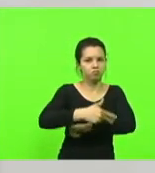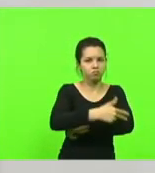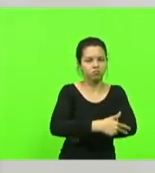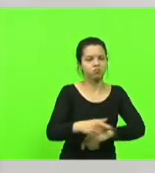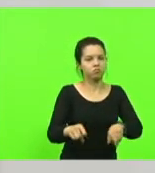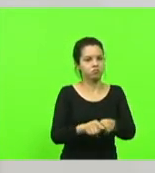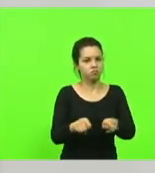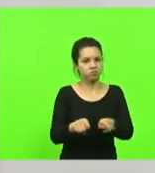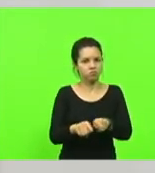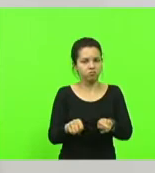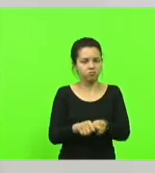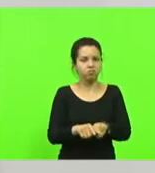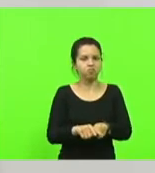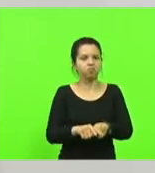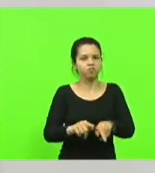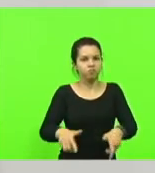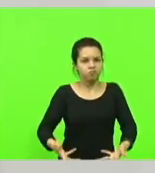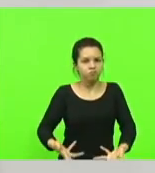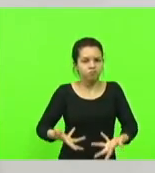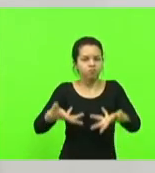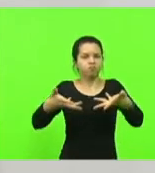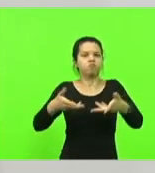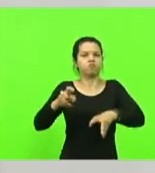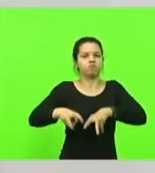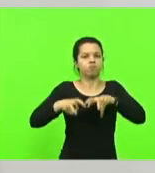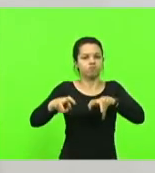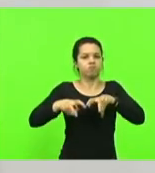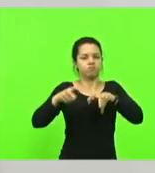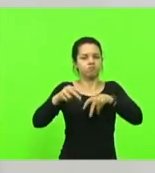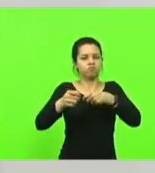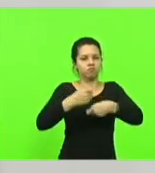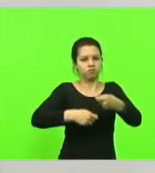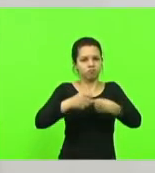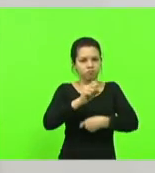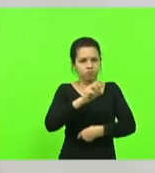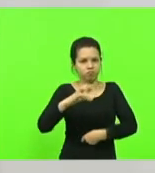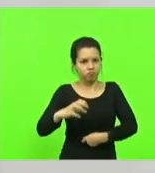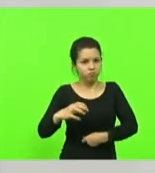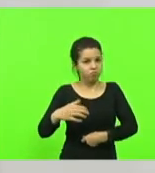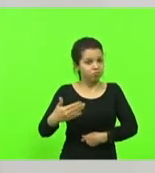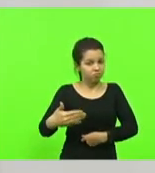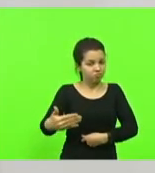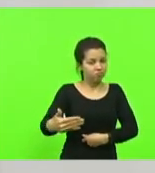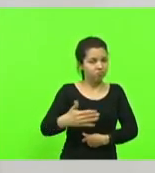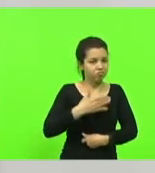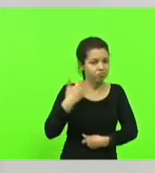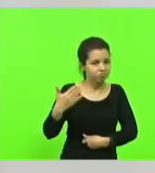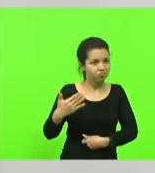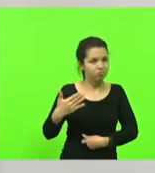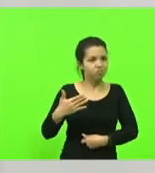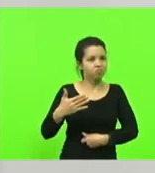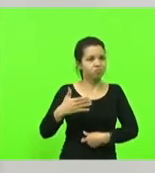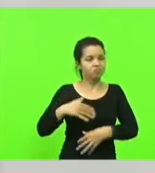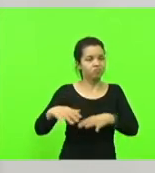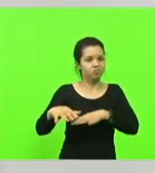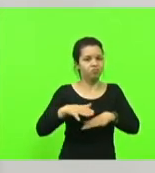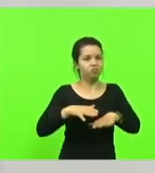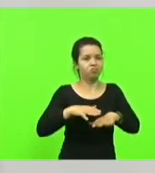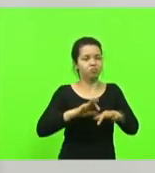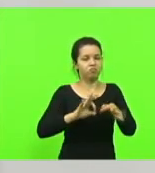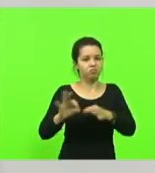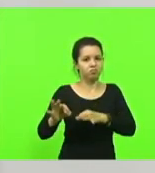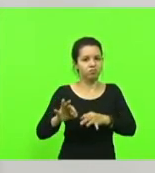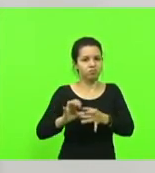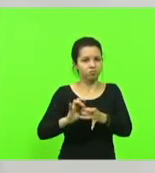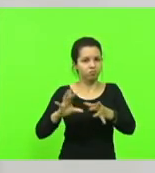dar vida ao agronegócio do Oeste de Santa Catarina, porque senão ele vai morrer, ele vai se transferir com a liberação dos